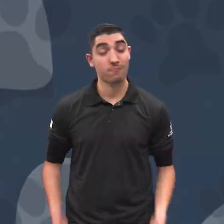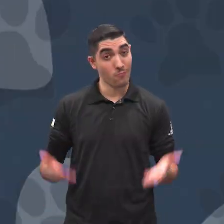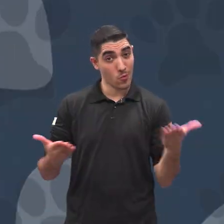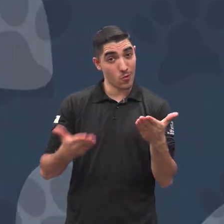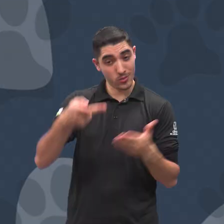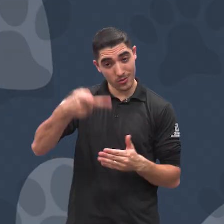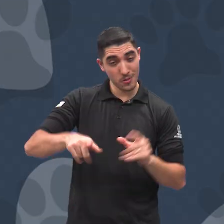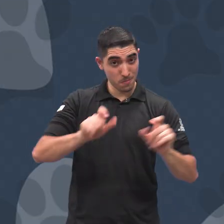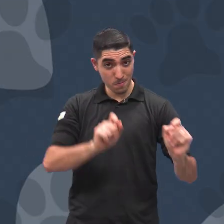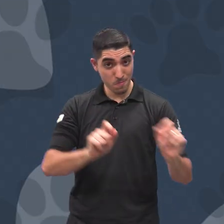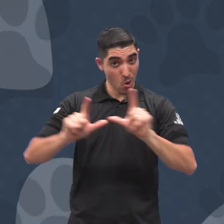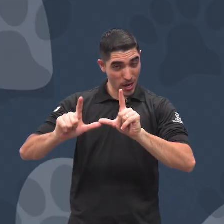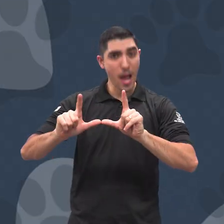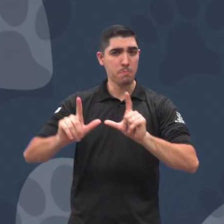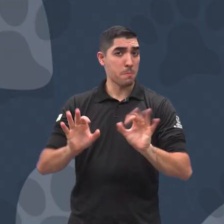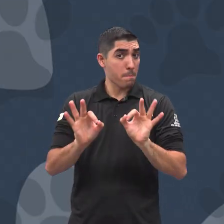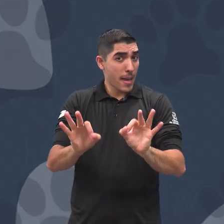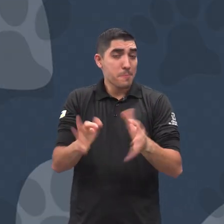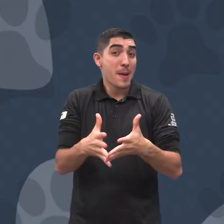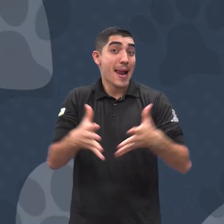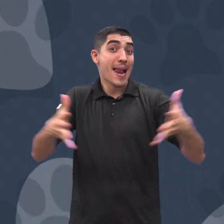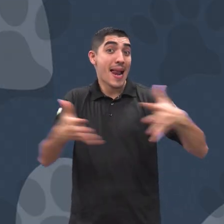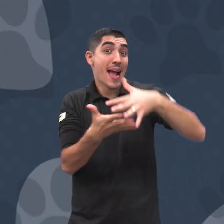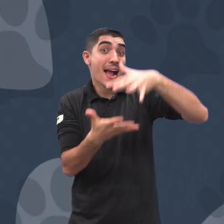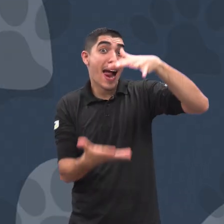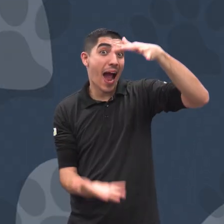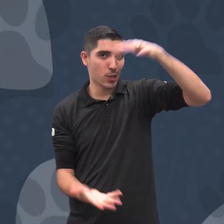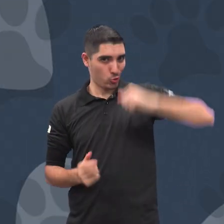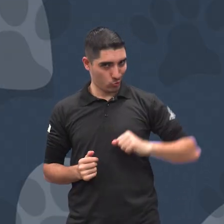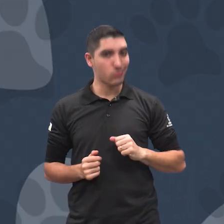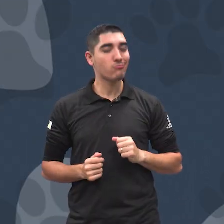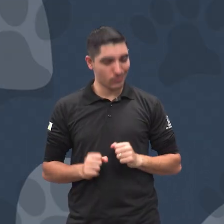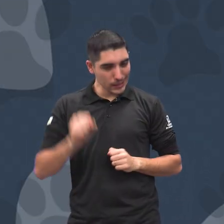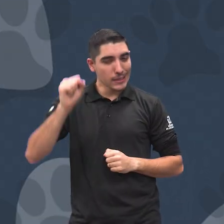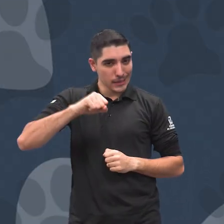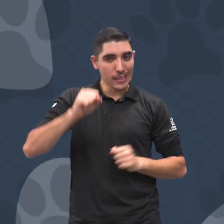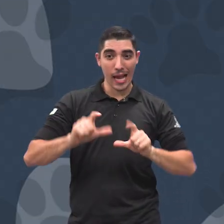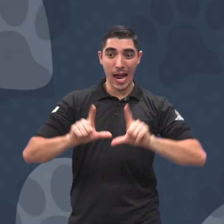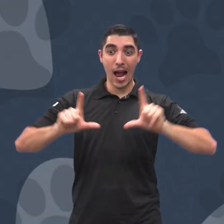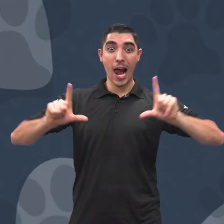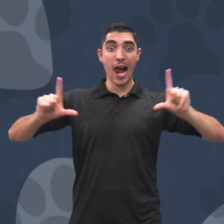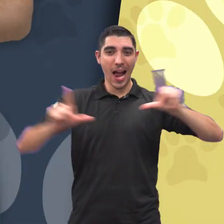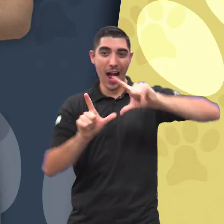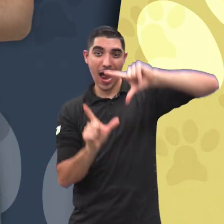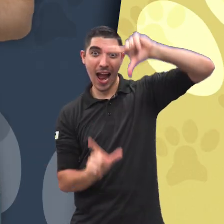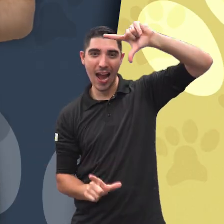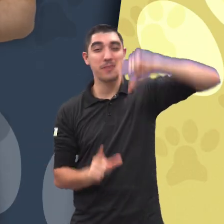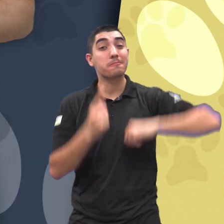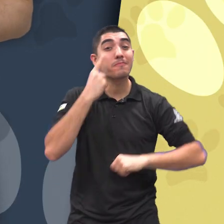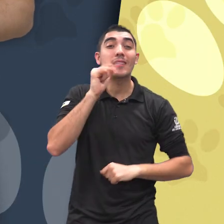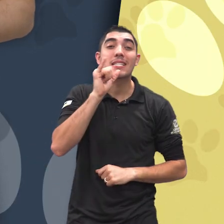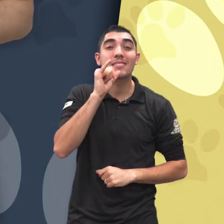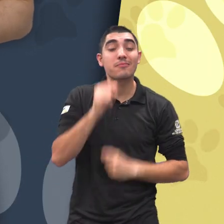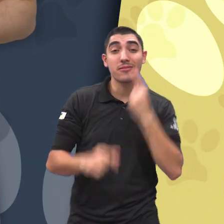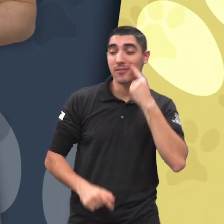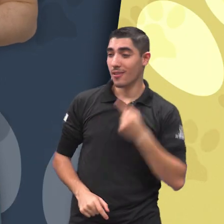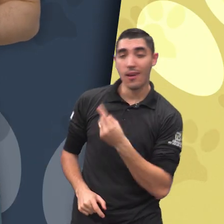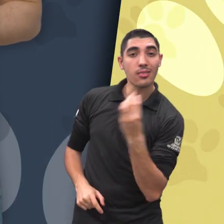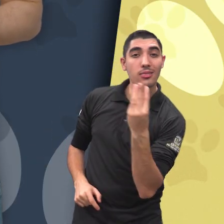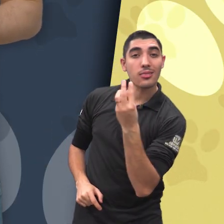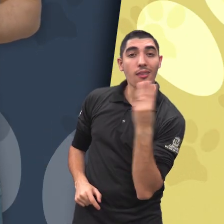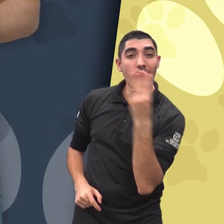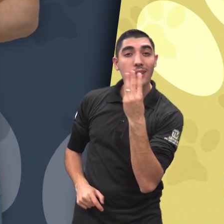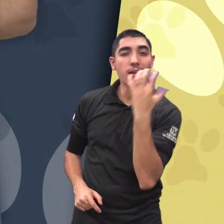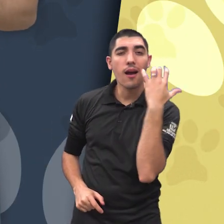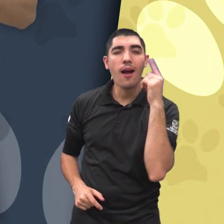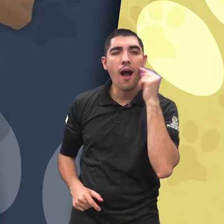Hoje o Galeria Pet tá grande, minha gente, tá grande mesmo, tá gigante, aliás. Como por exemplo aqui, ó, este trio